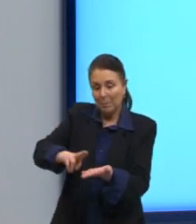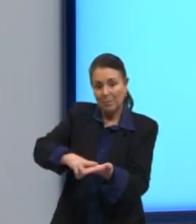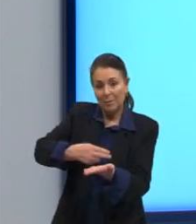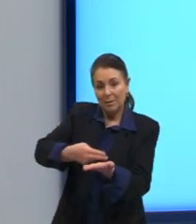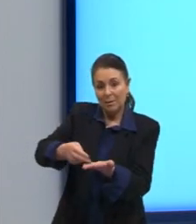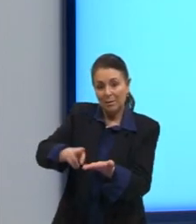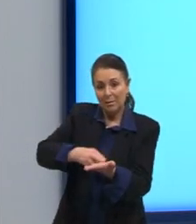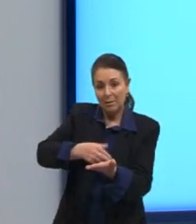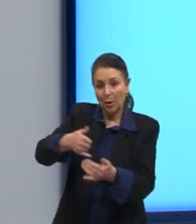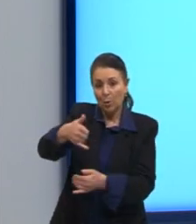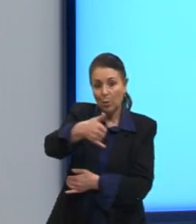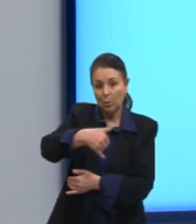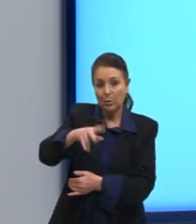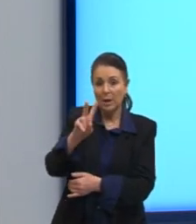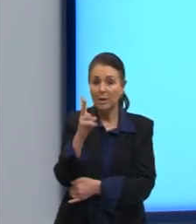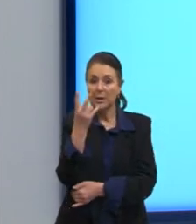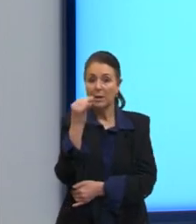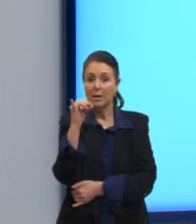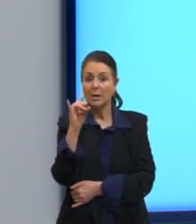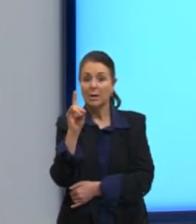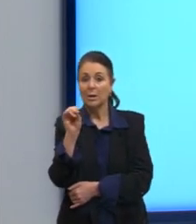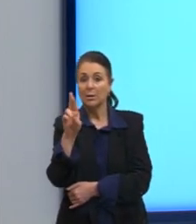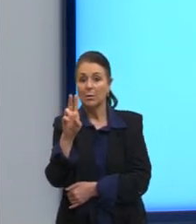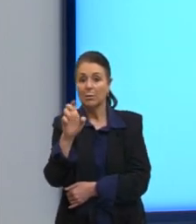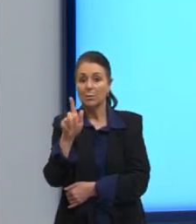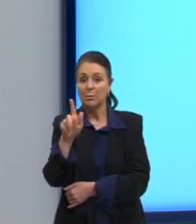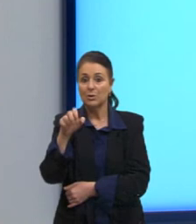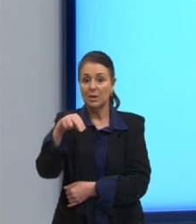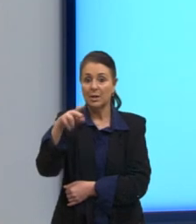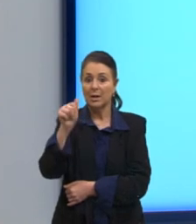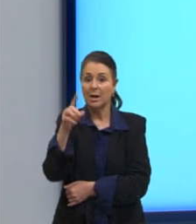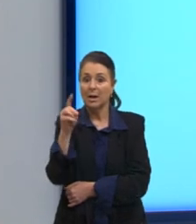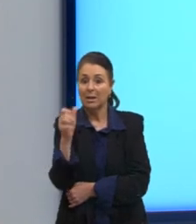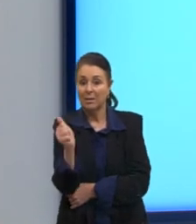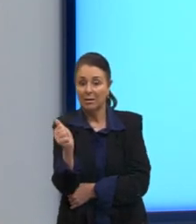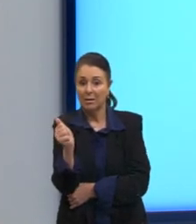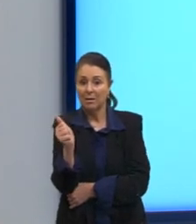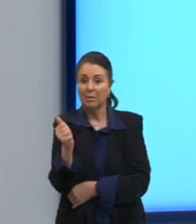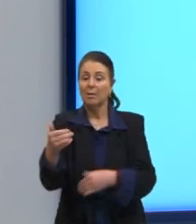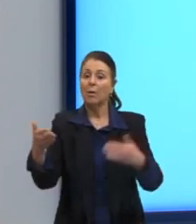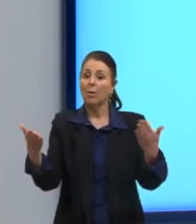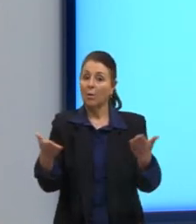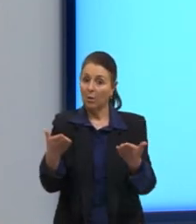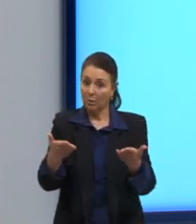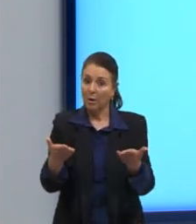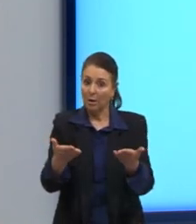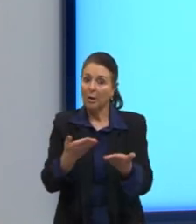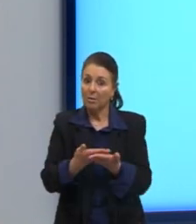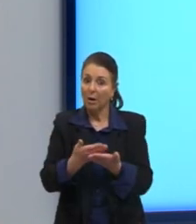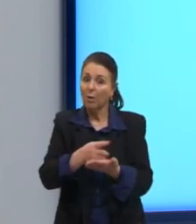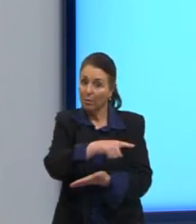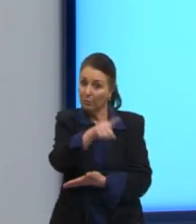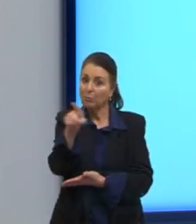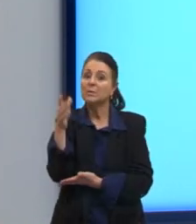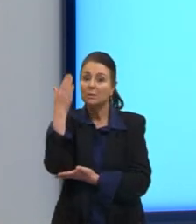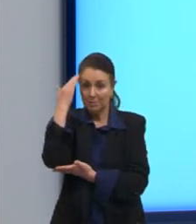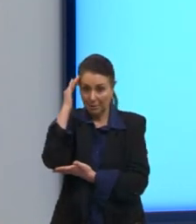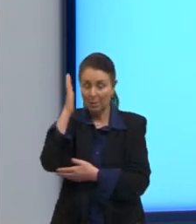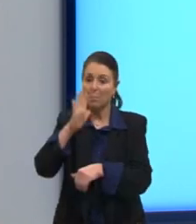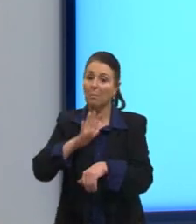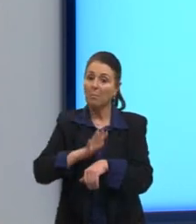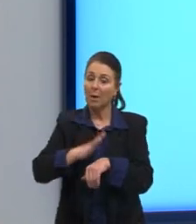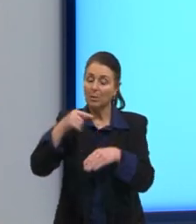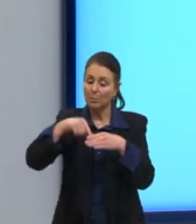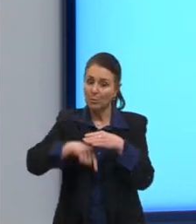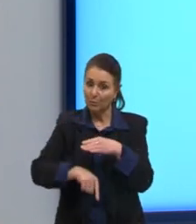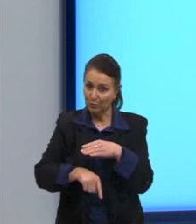hidrogenada muitas vezes é utilizada essa nomenclatura então agora a partir da aula de hoje acredito que vocês tenham entendido um pouquinho que